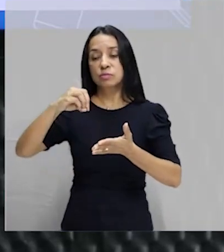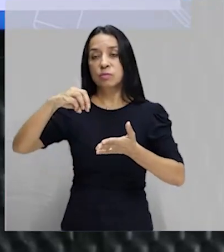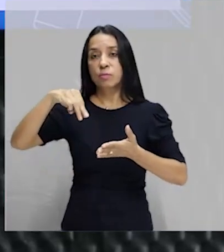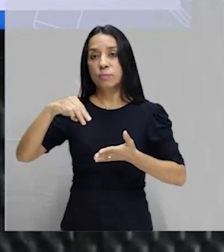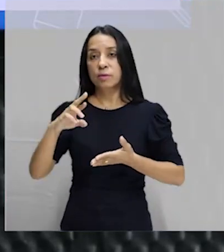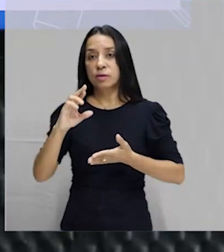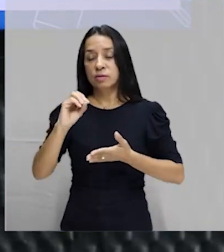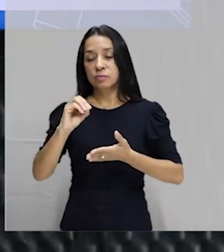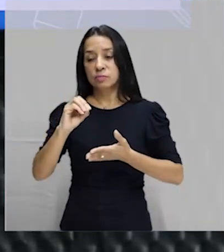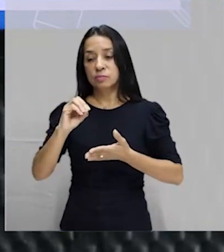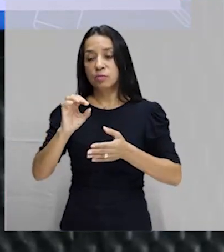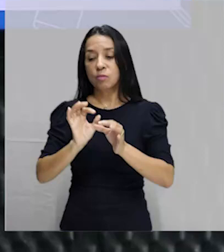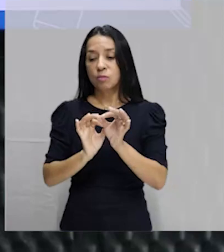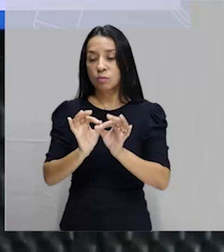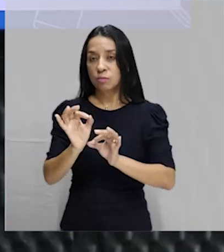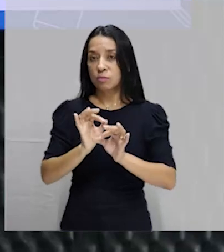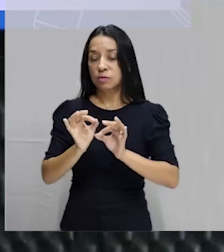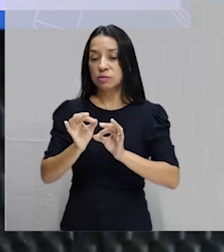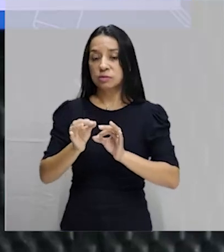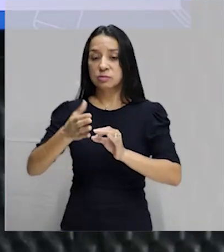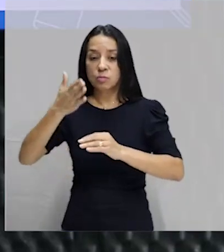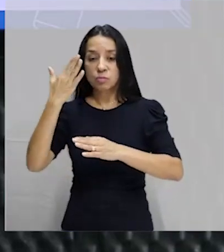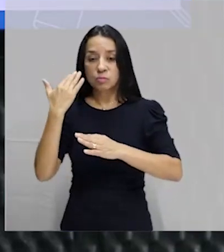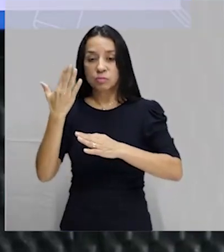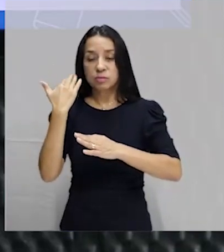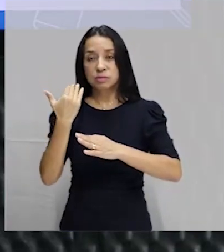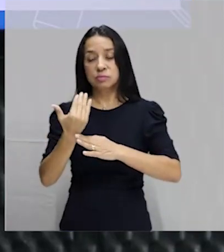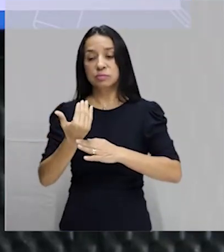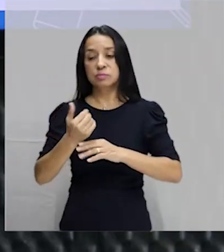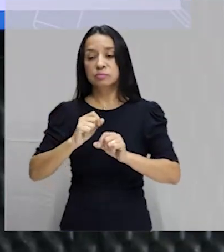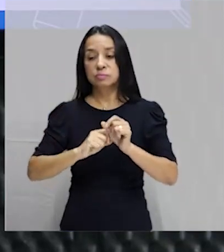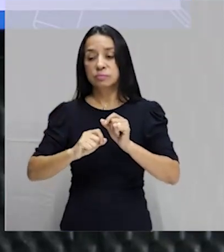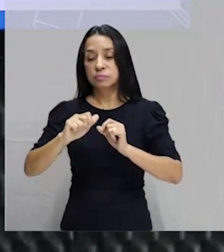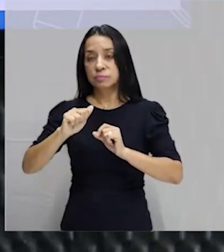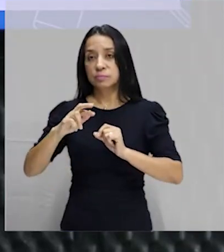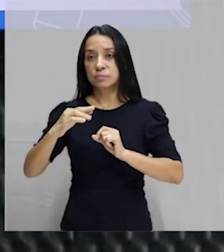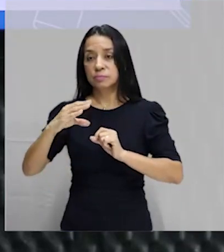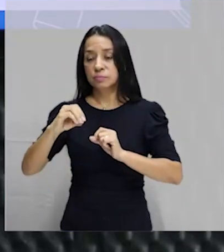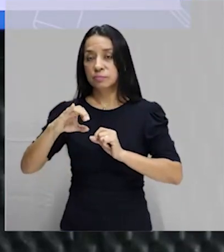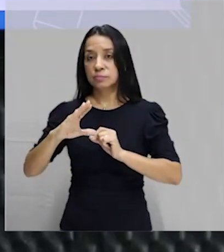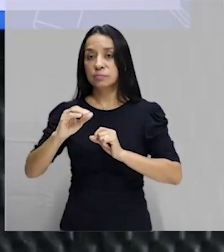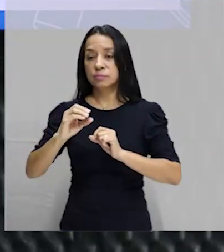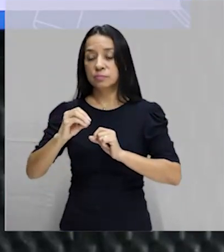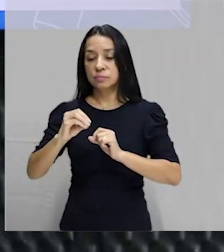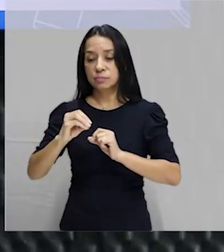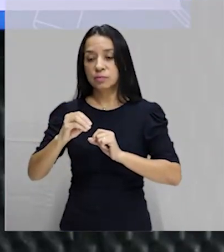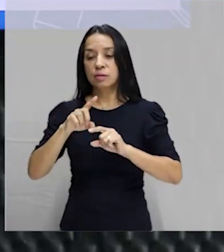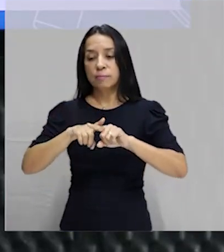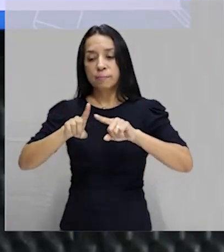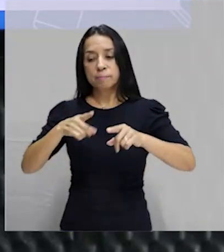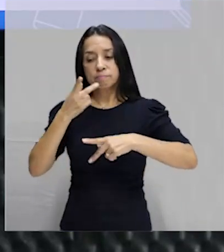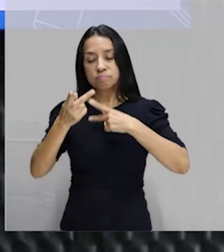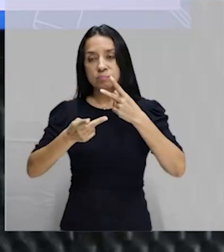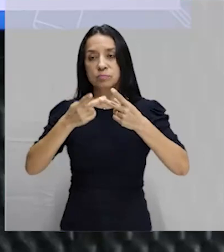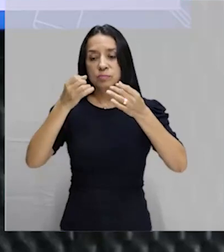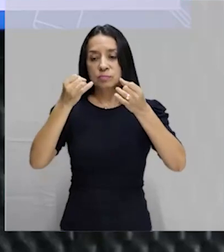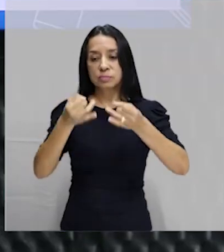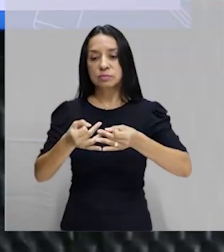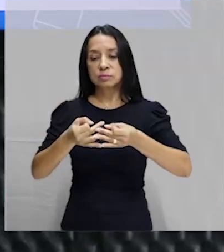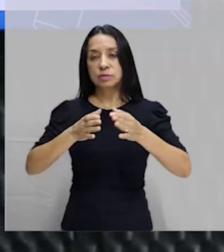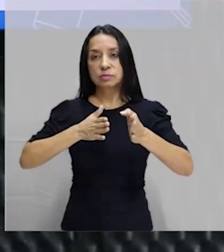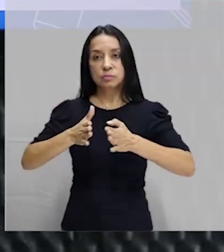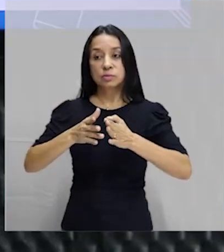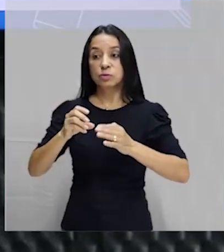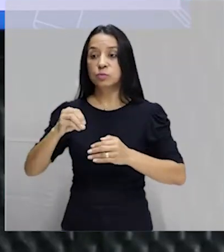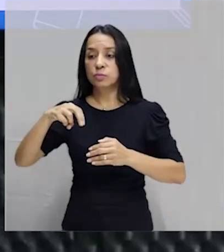organizou lá no período arcaico, mas que vai falar sobre o período homérico. É a obra Odisseia.